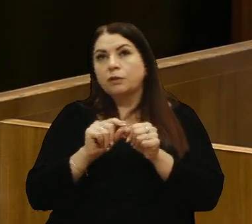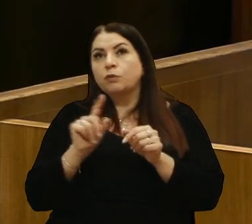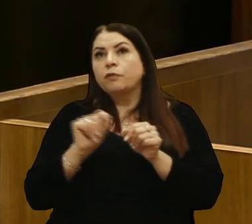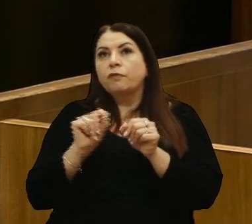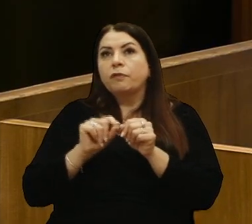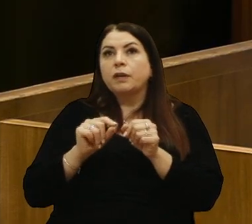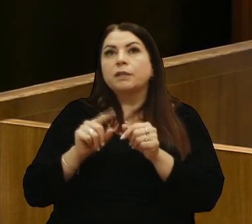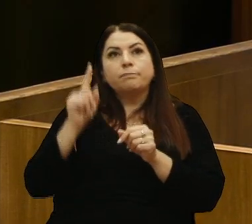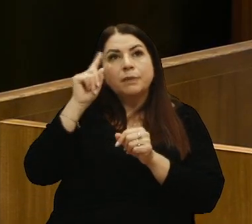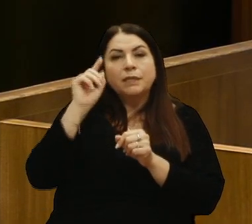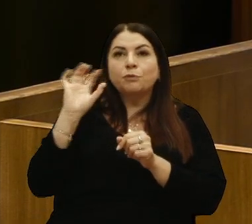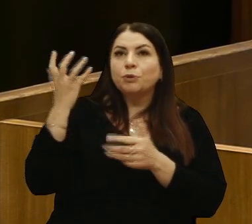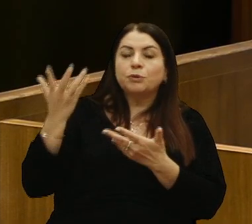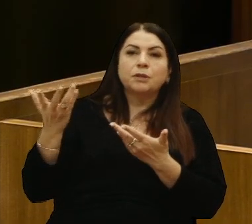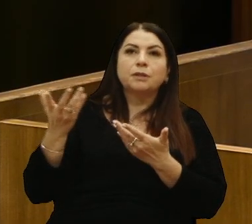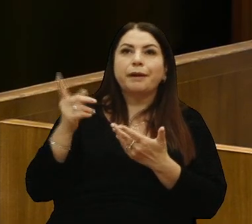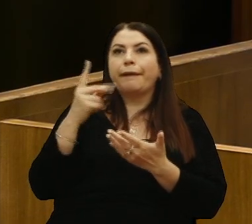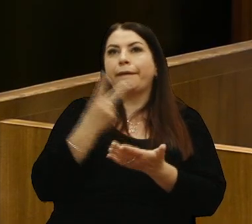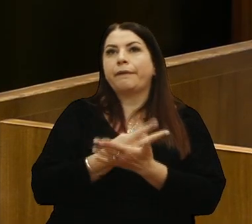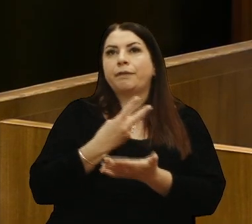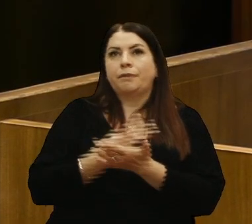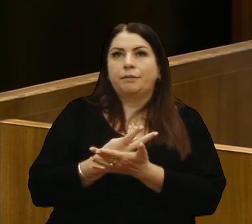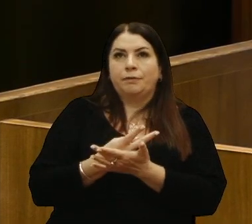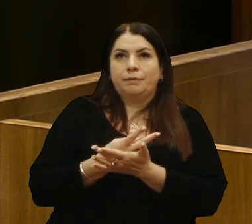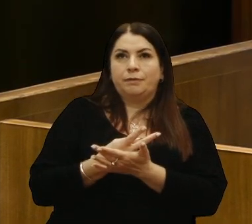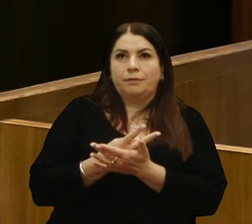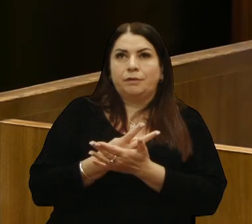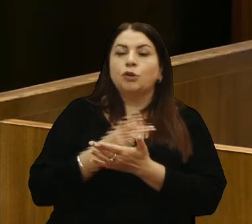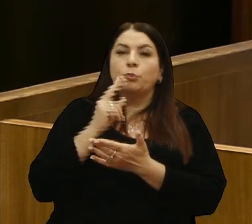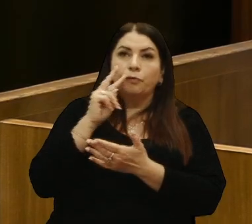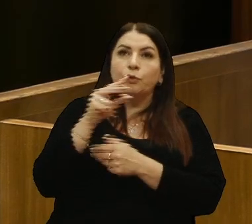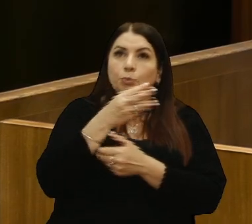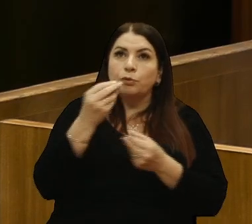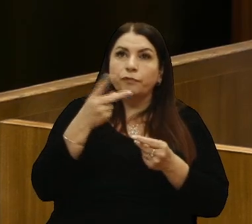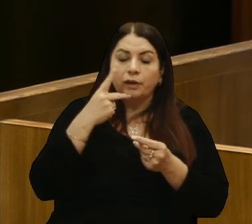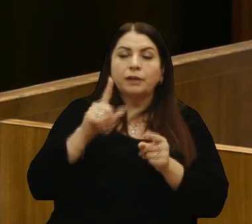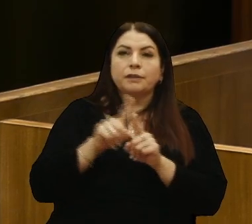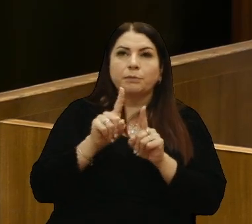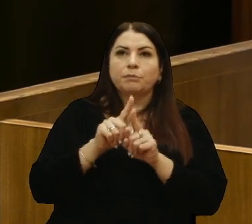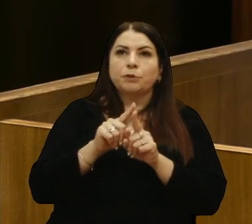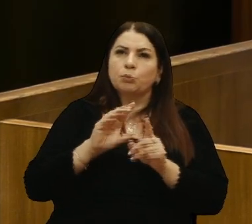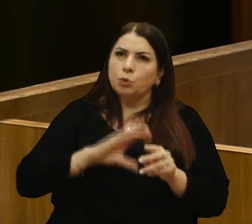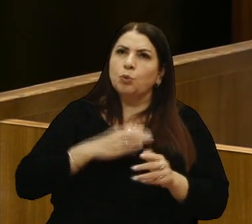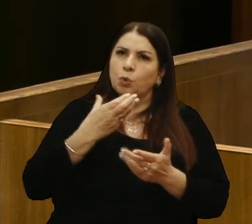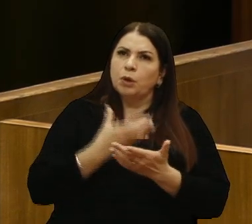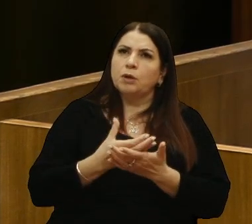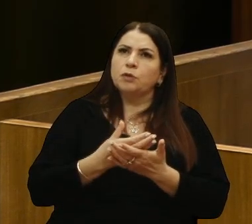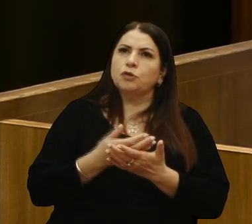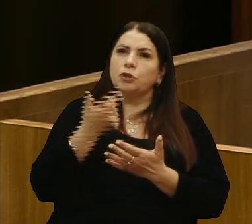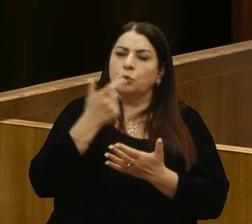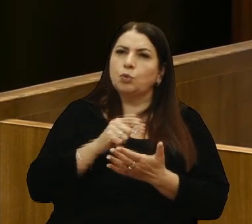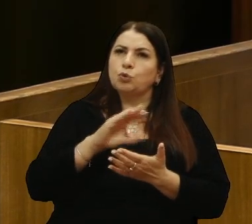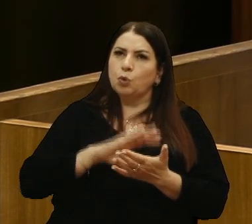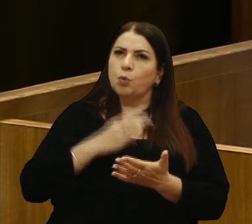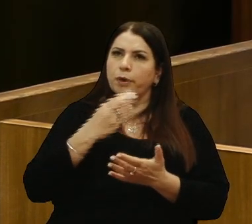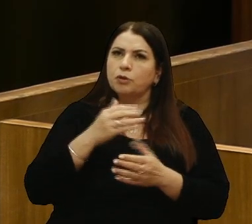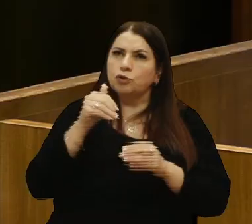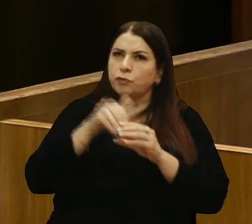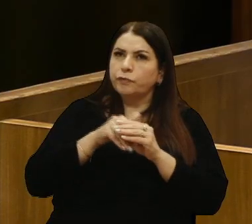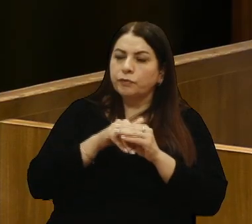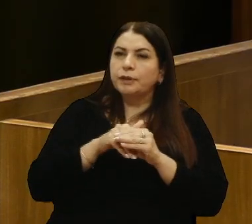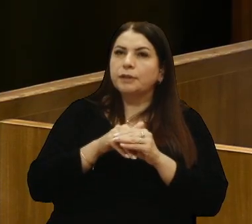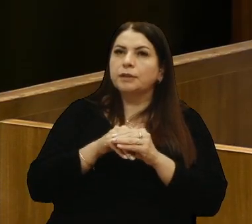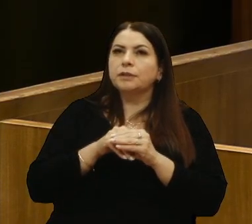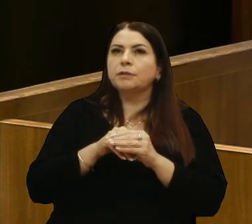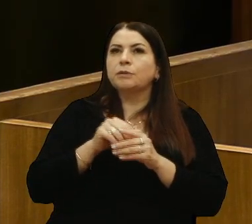toma uma decisão, ele é errado. E como eu vi muitos aqui falarem também sobre coragem, eu acho que a coragem na hora do voto é